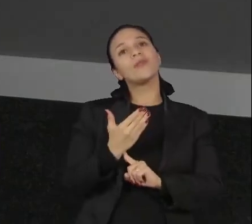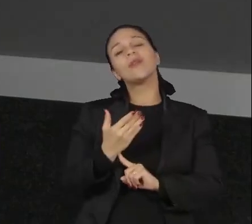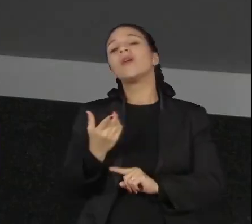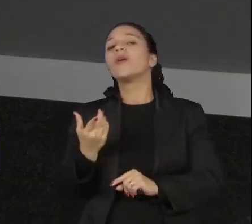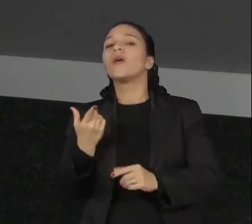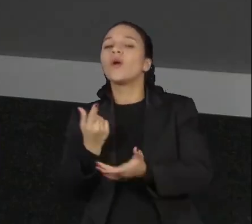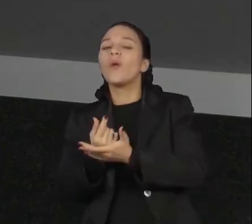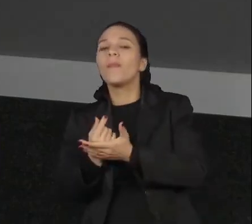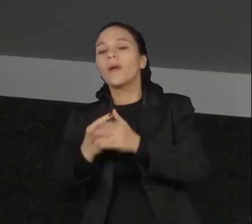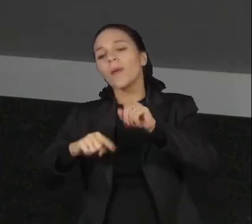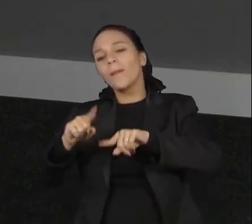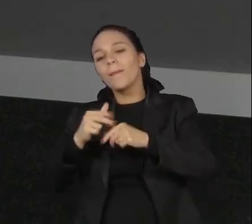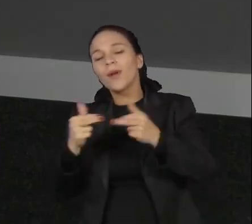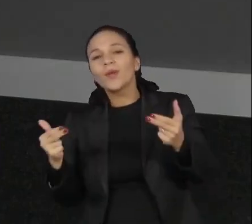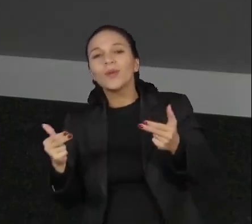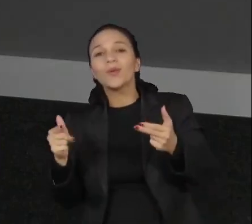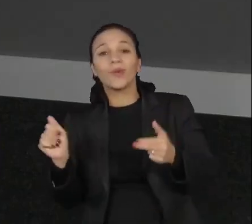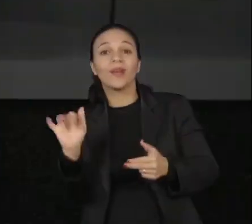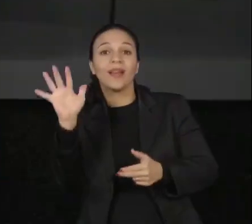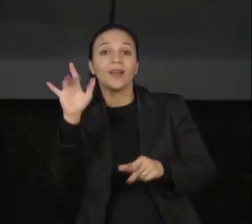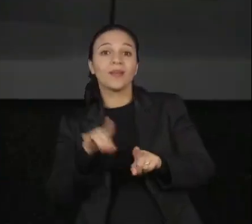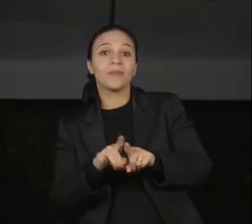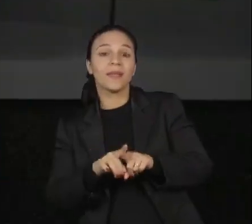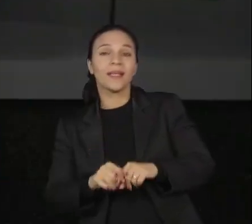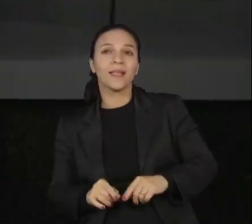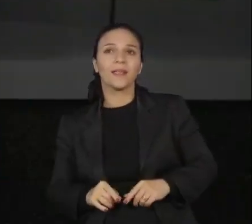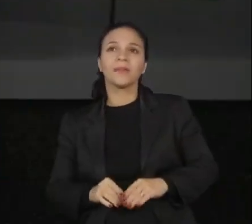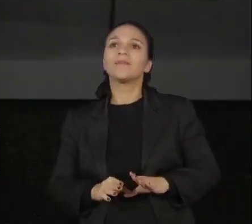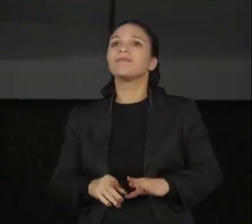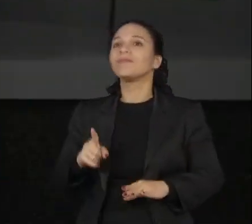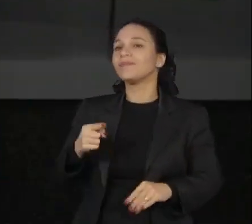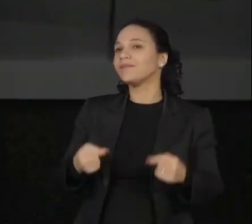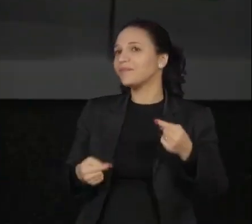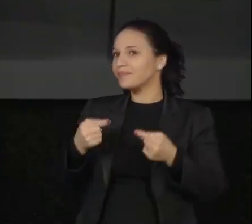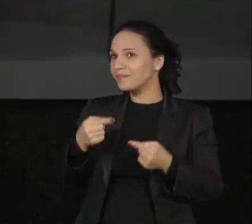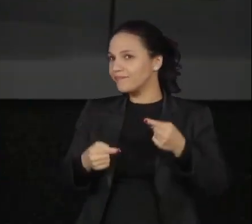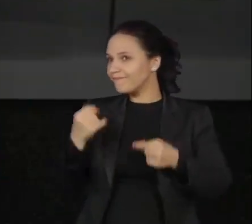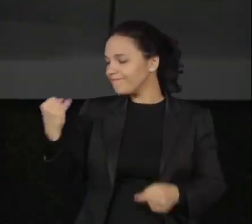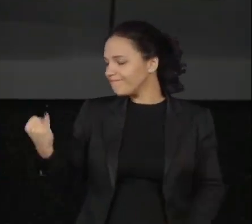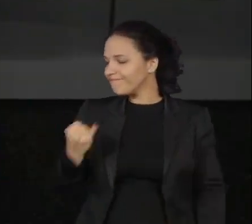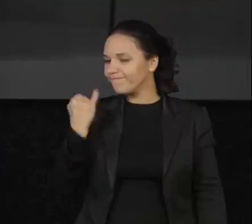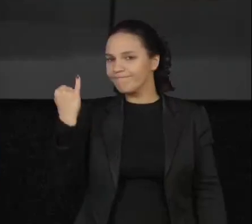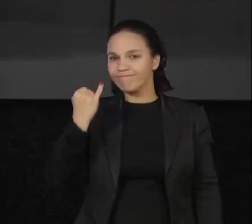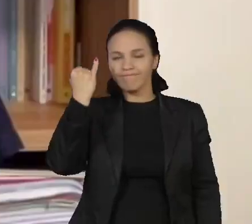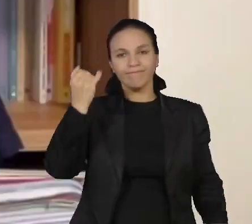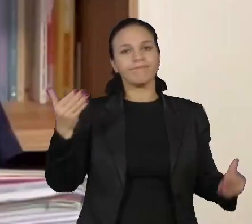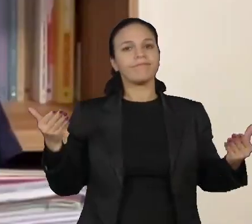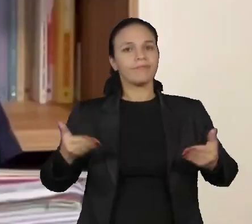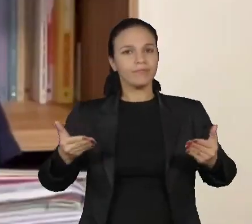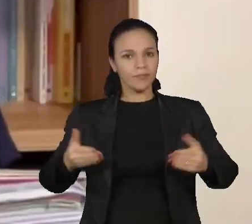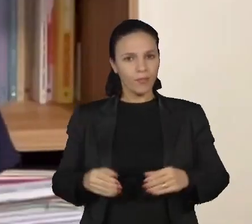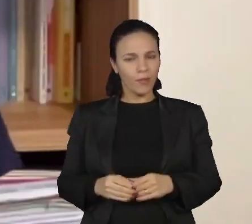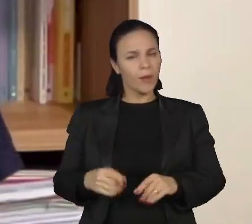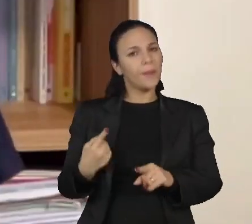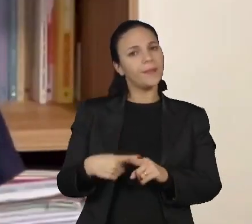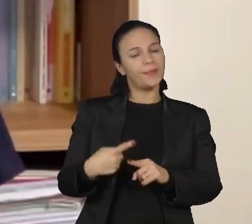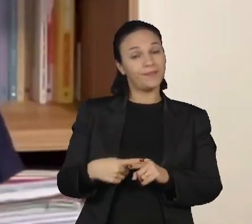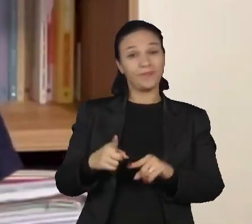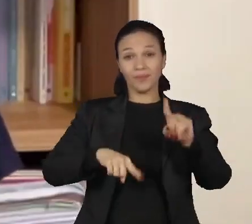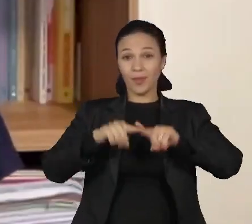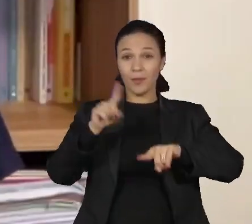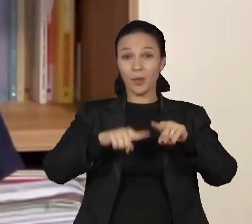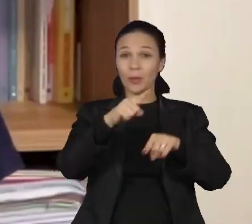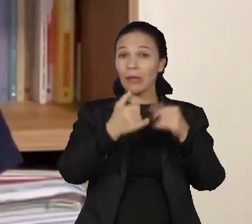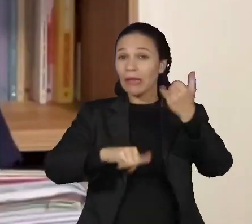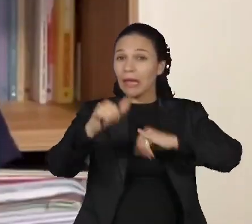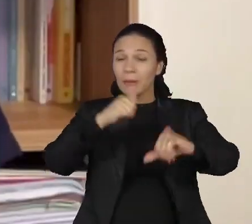produtos caros ultraprocessados. Esse é um debate absolutamente fundamental hoje, porque os